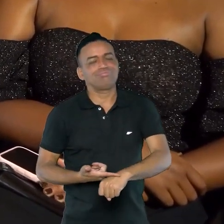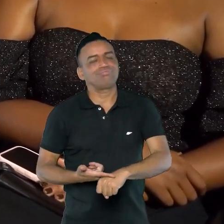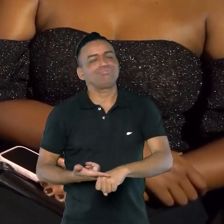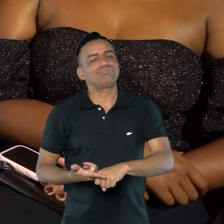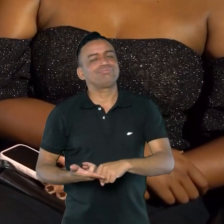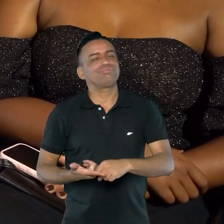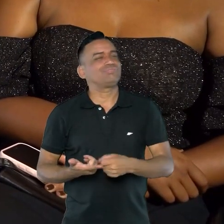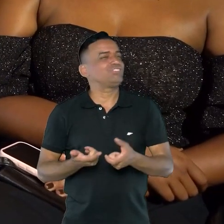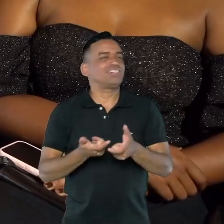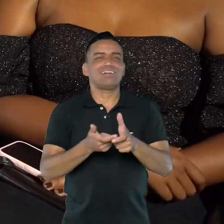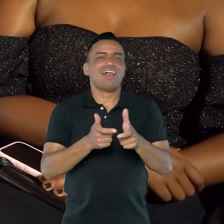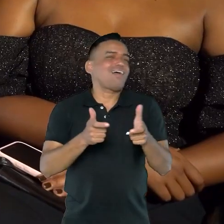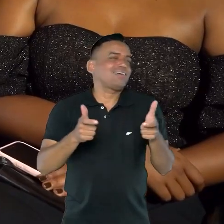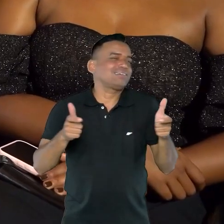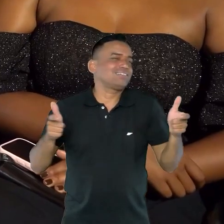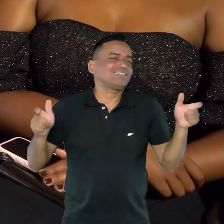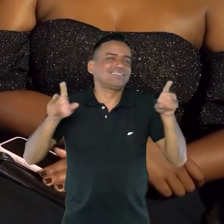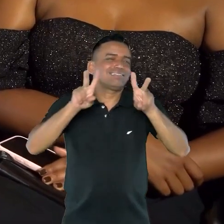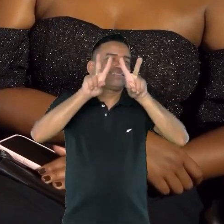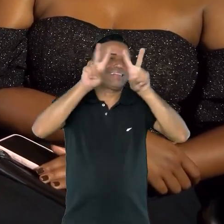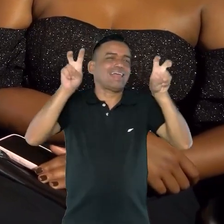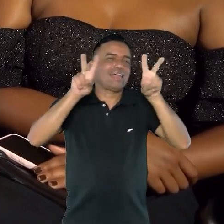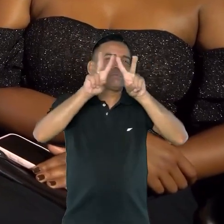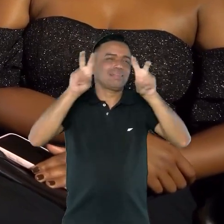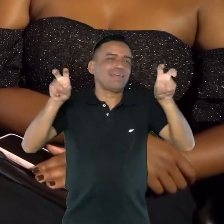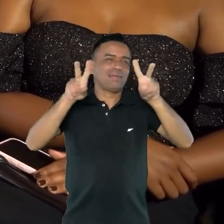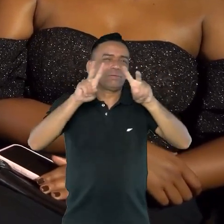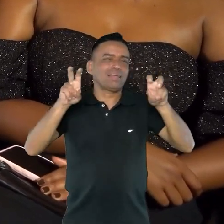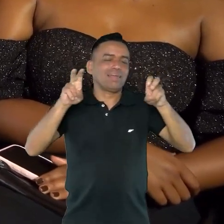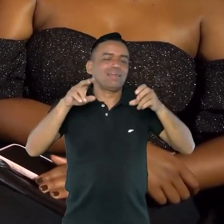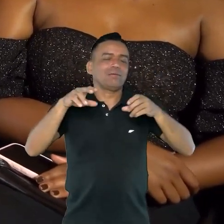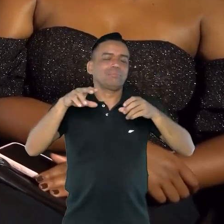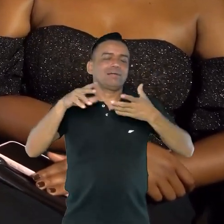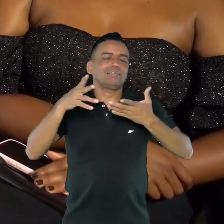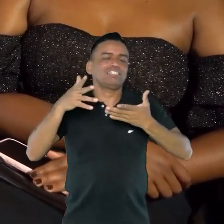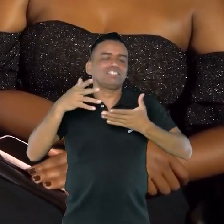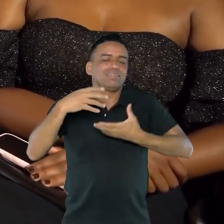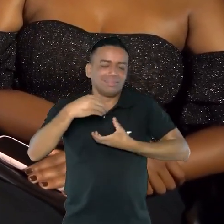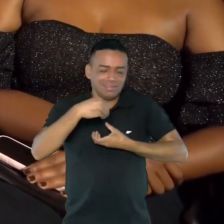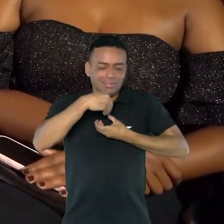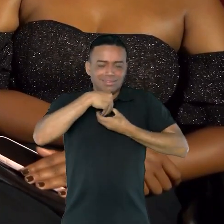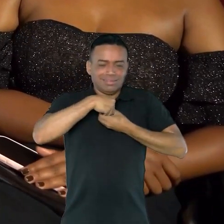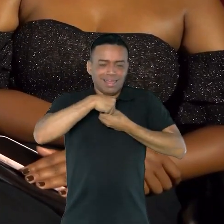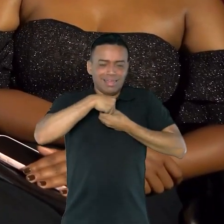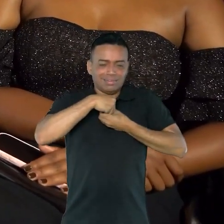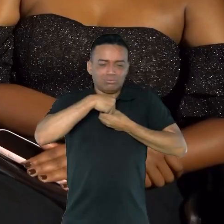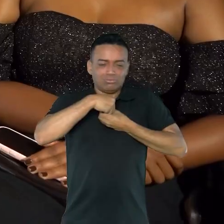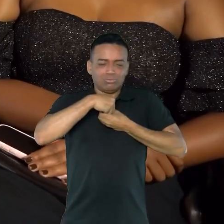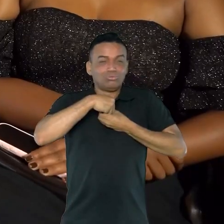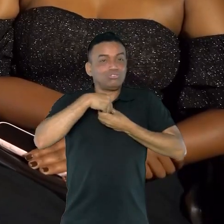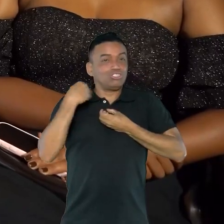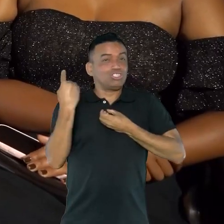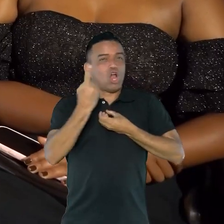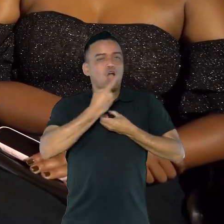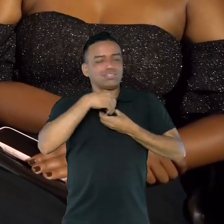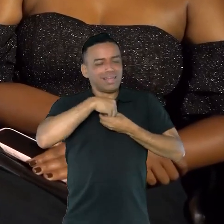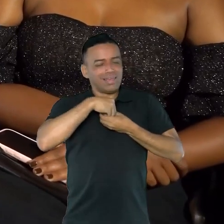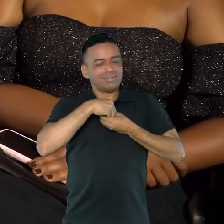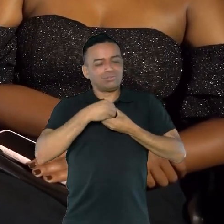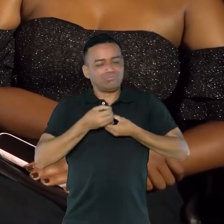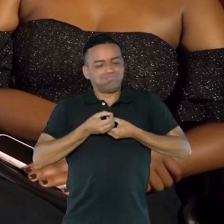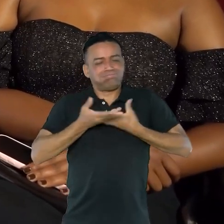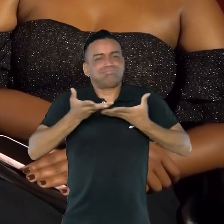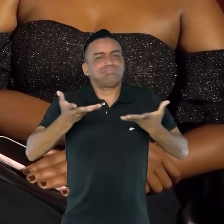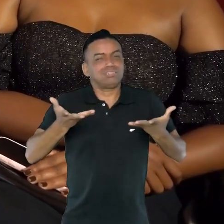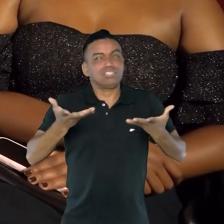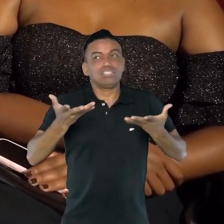grandiosas que puxou de dentro da gente, a maneira que você